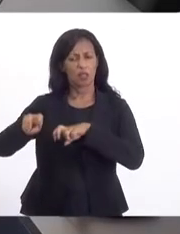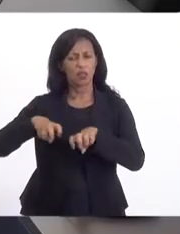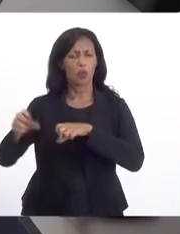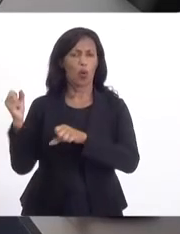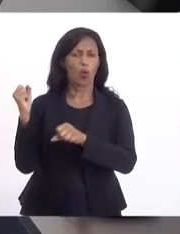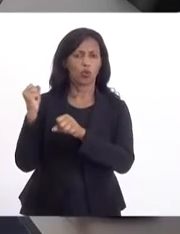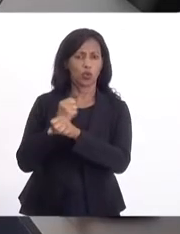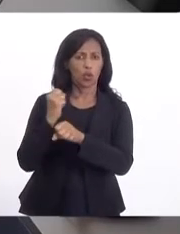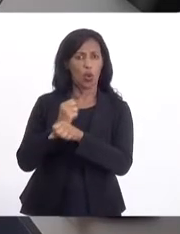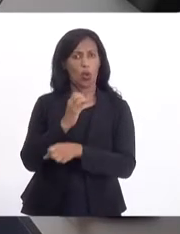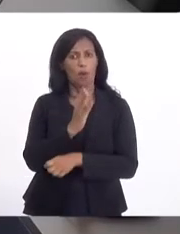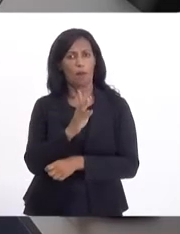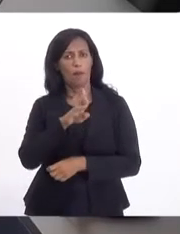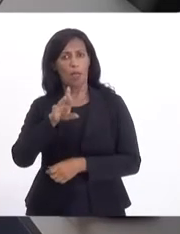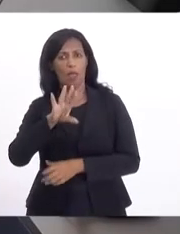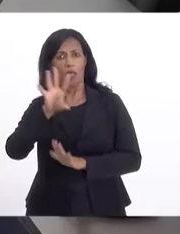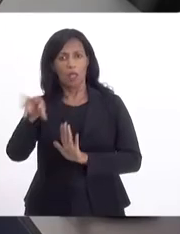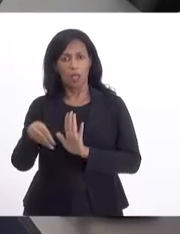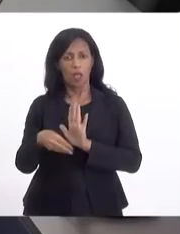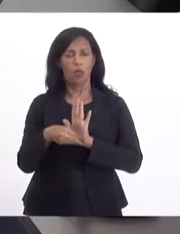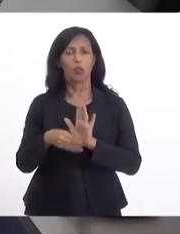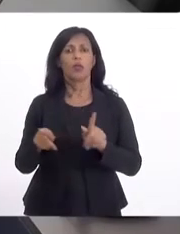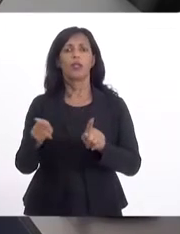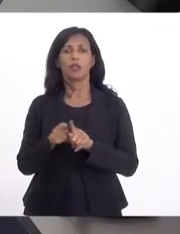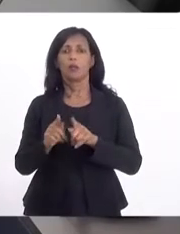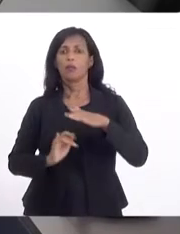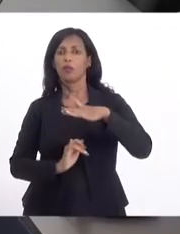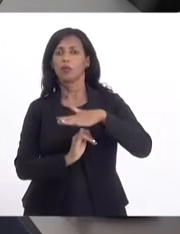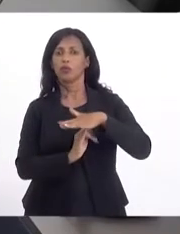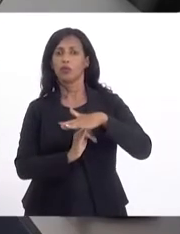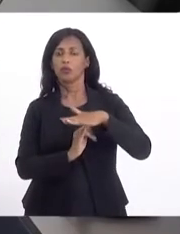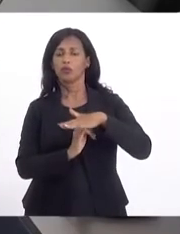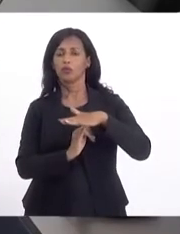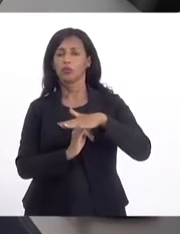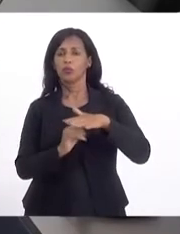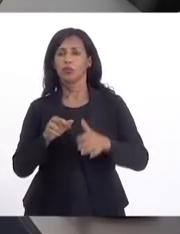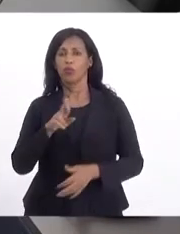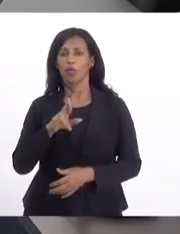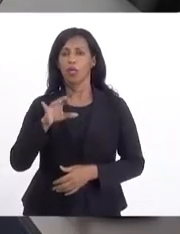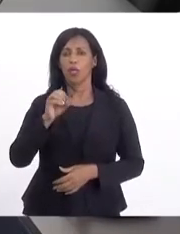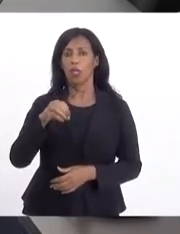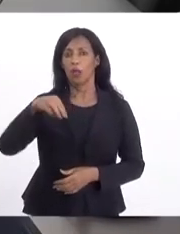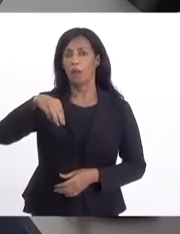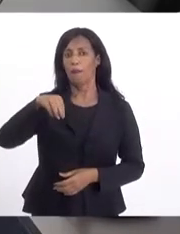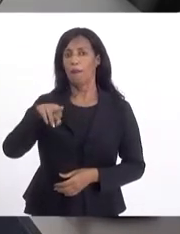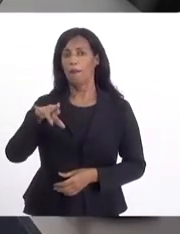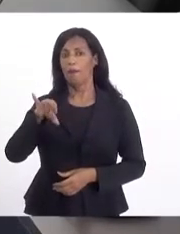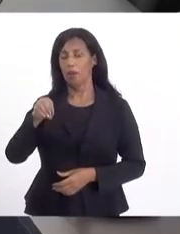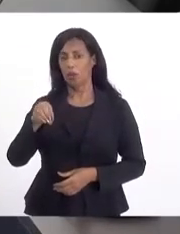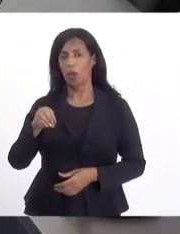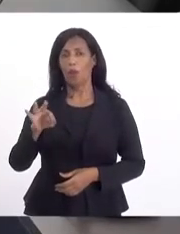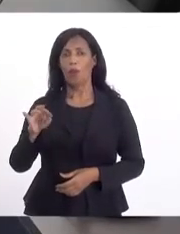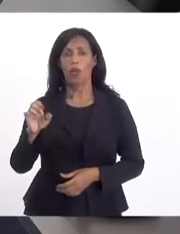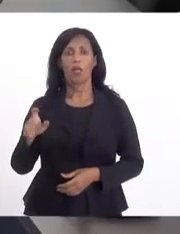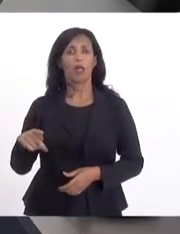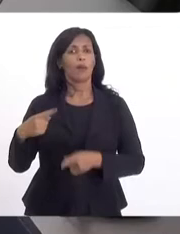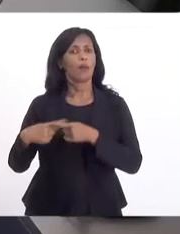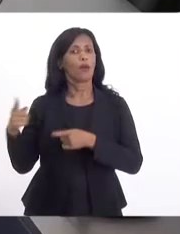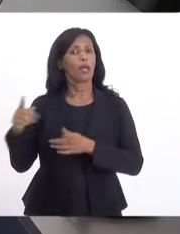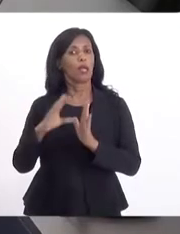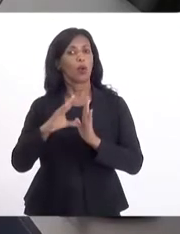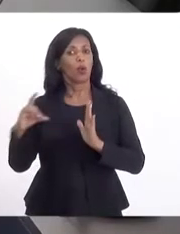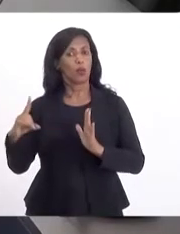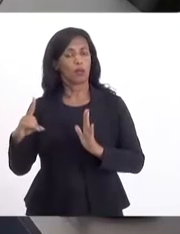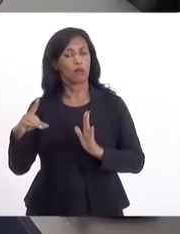obras, incluir também o Instituto Rio Metrópole. Está acatada a sugestão, porque é ele que